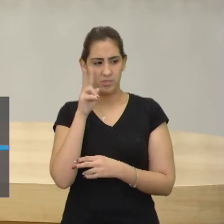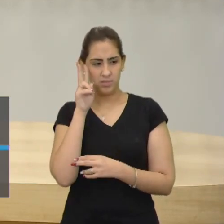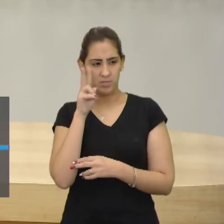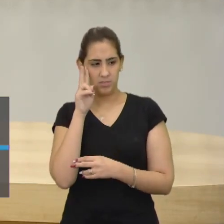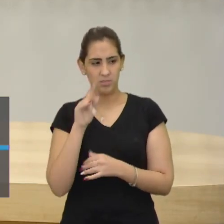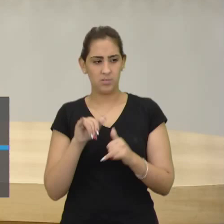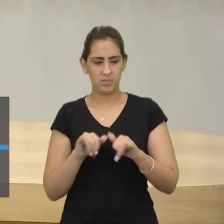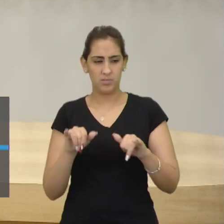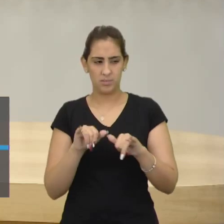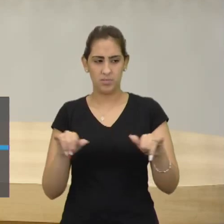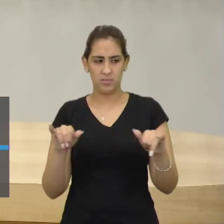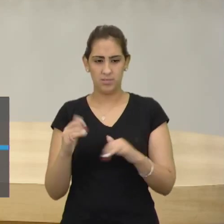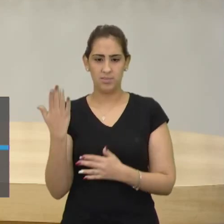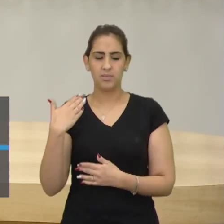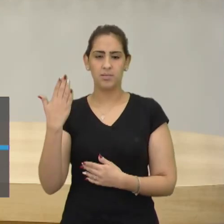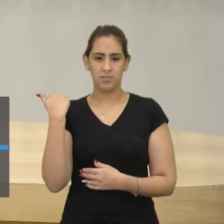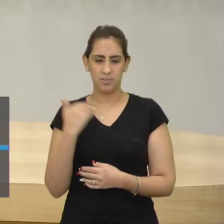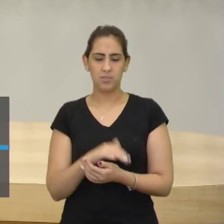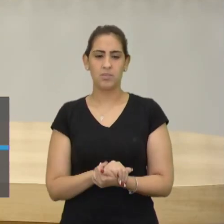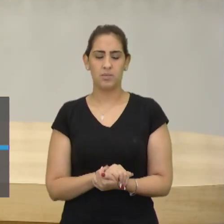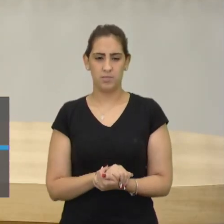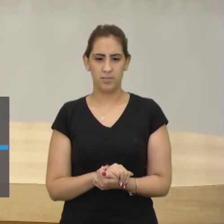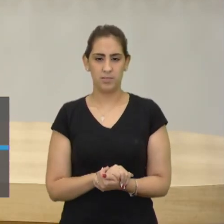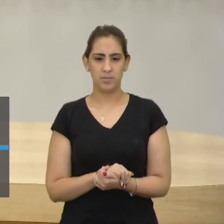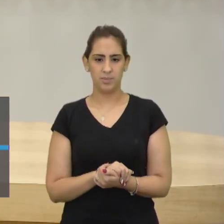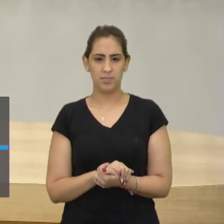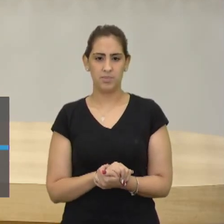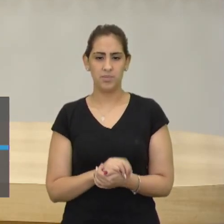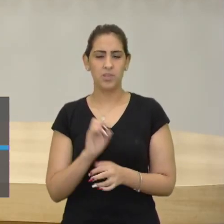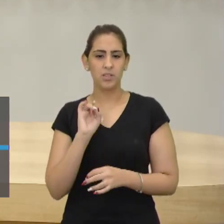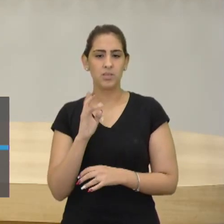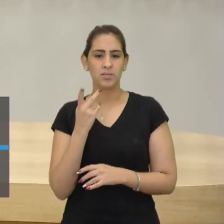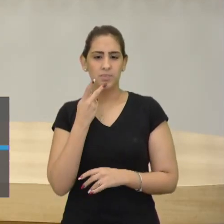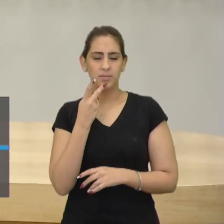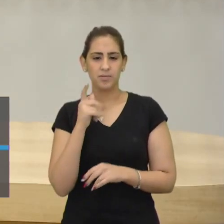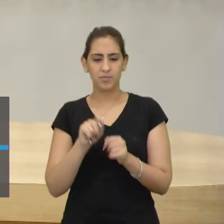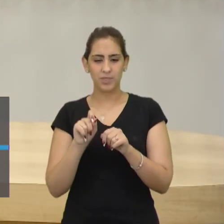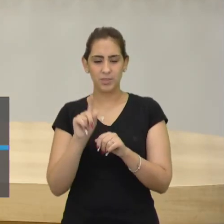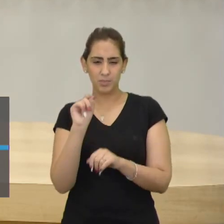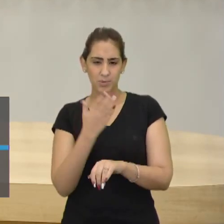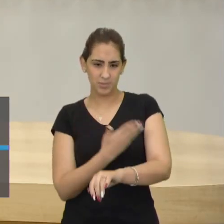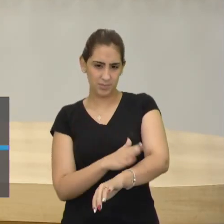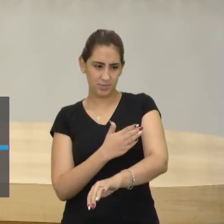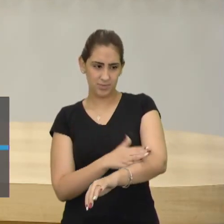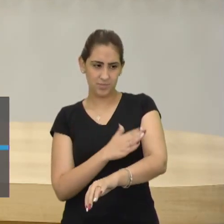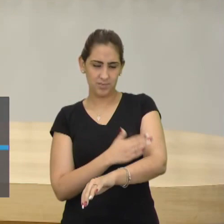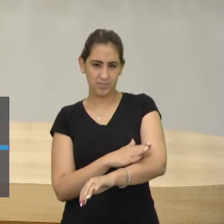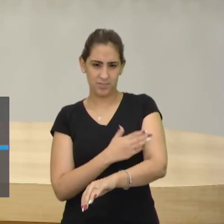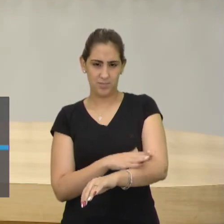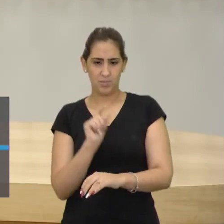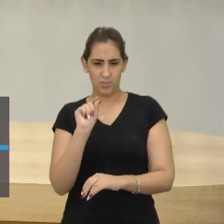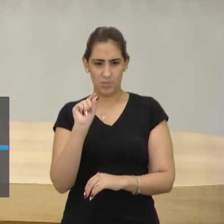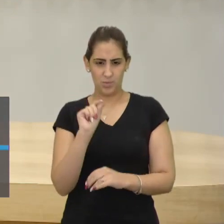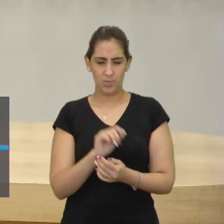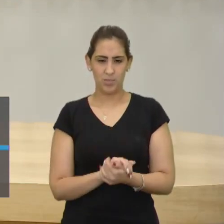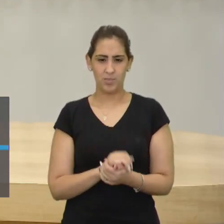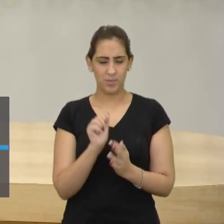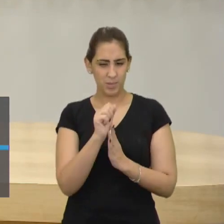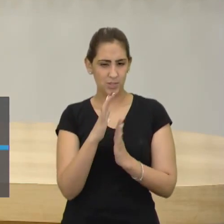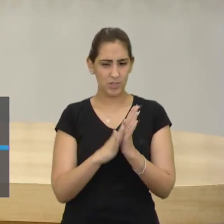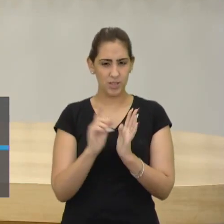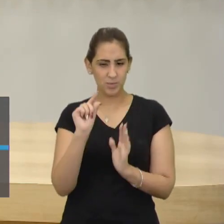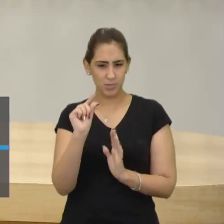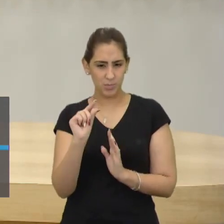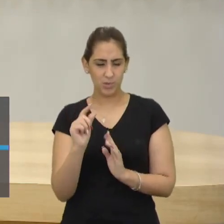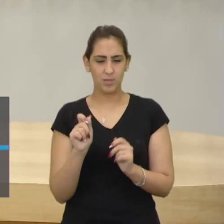perspectiva. E aí, só para a gente fazer um exercício aqui, um pouco indo na onda, né, do Kuller, na